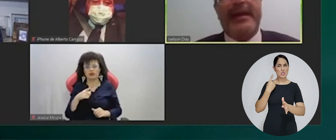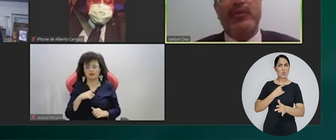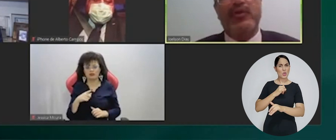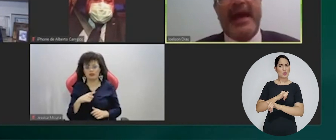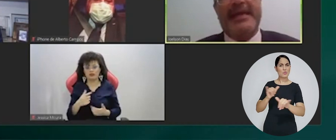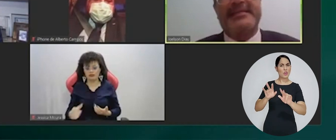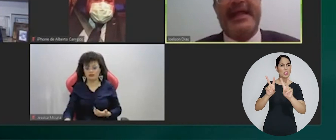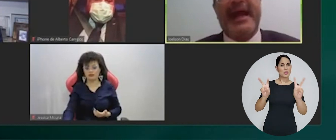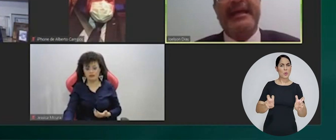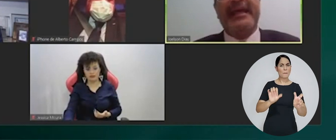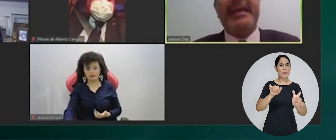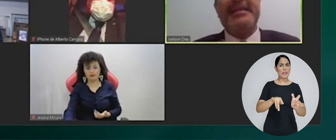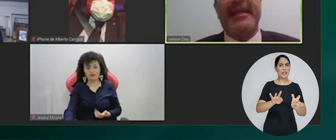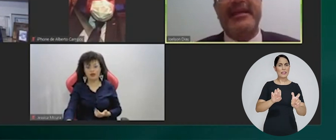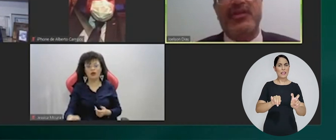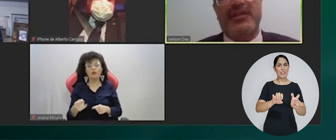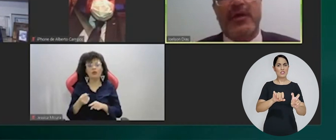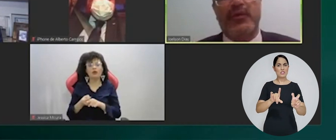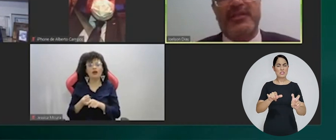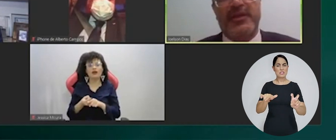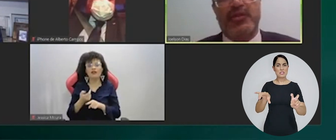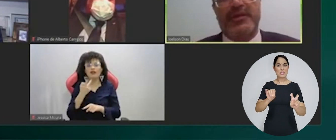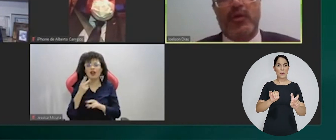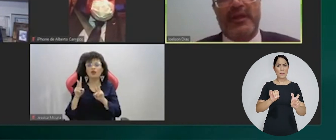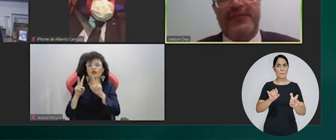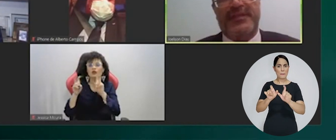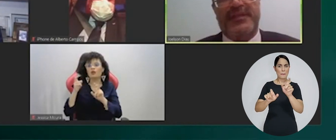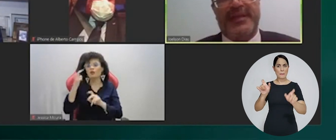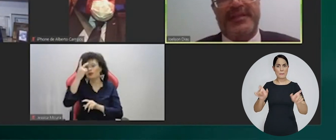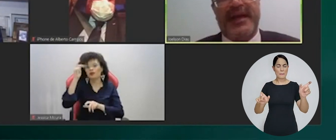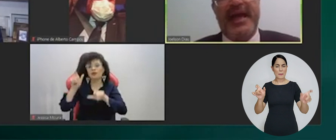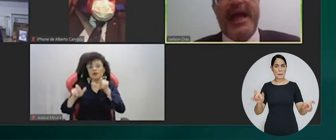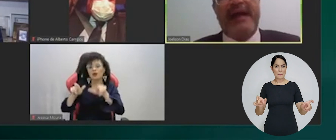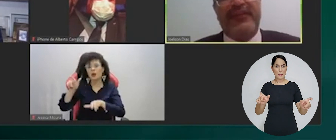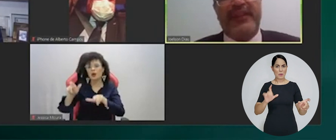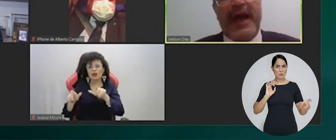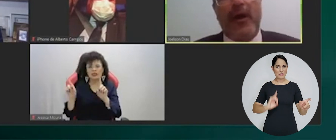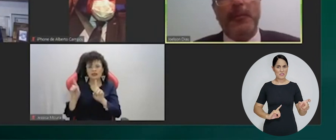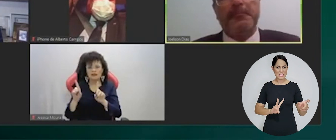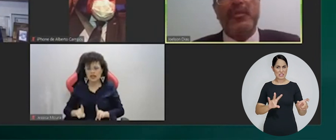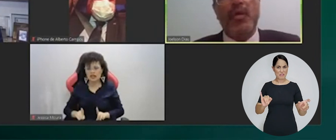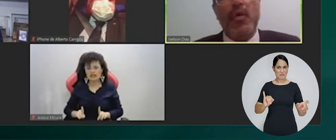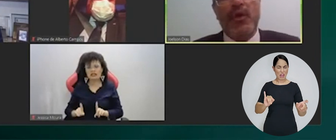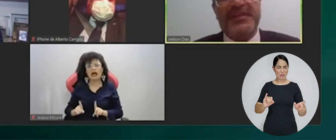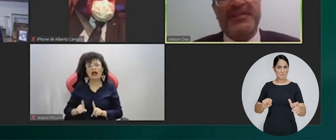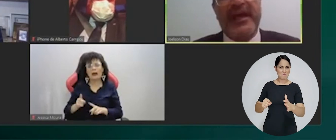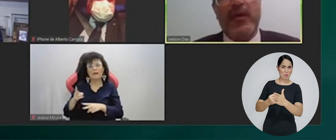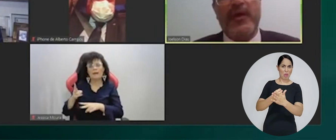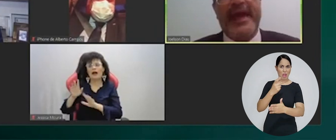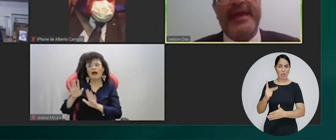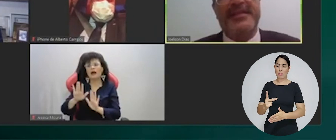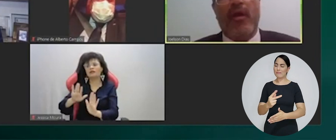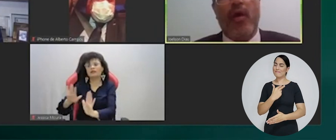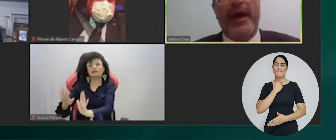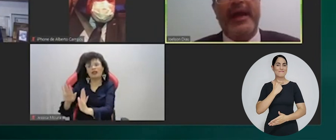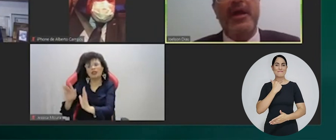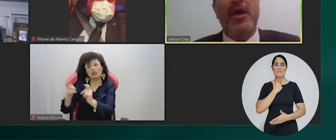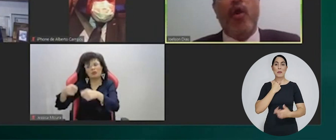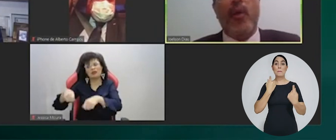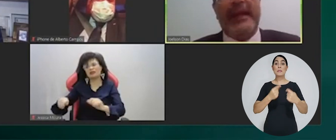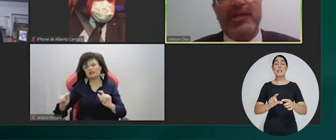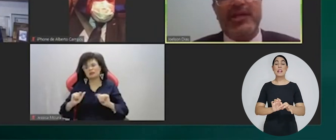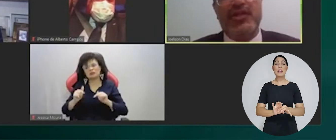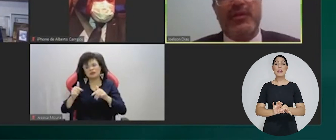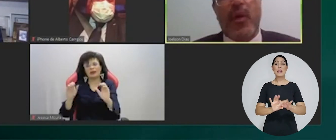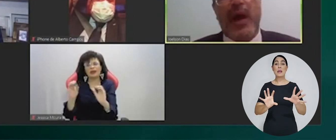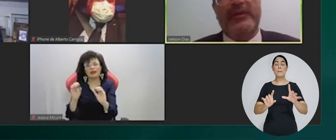nem falamos mais na interdição das pessoas com deficiência. Afinal, o que se reconhece agora,